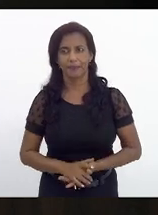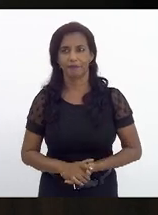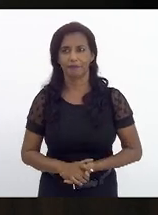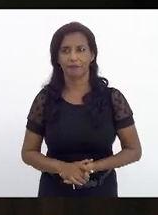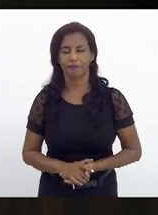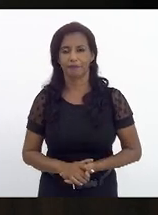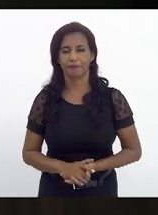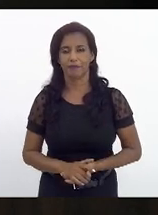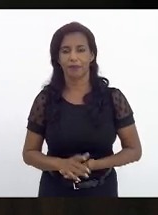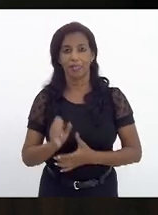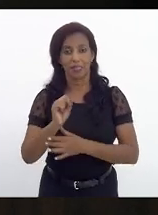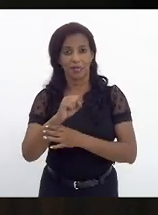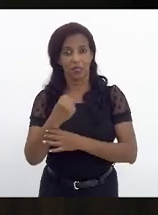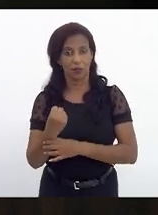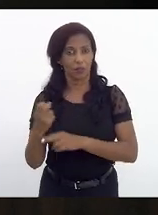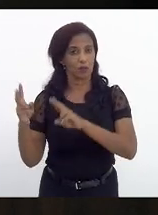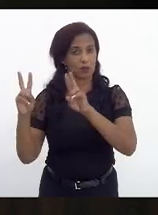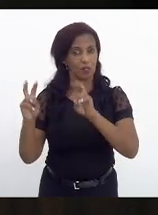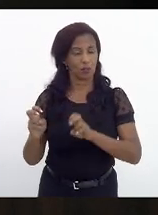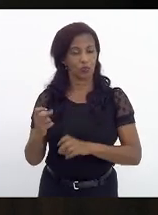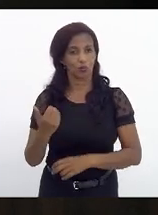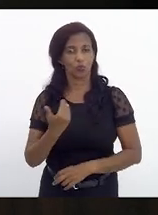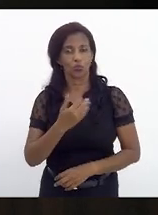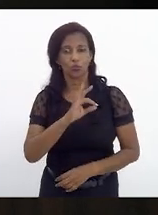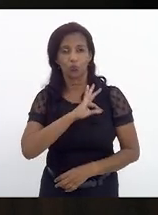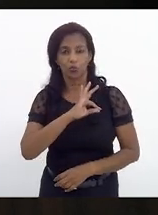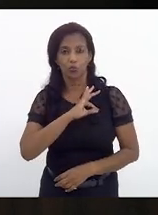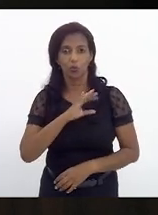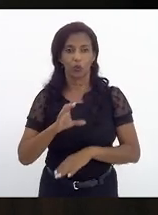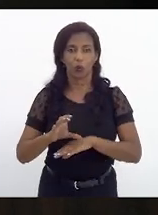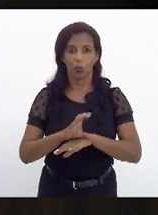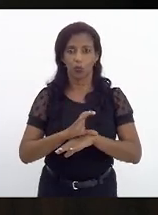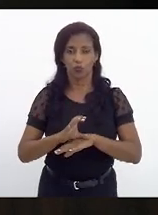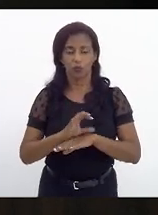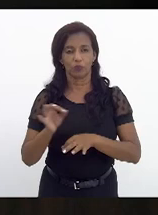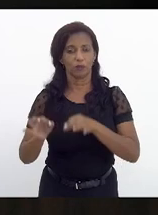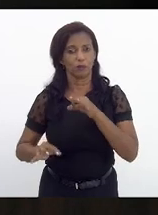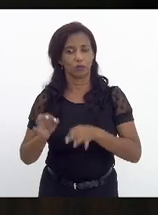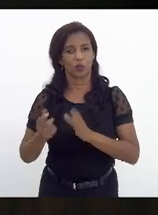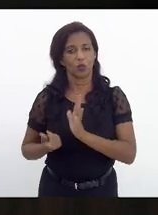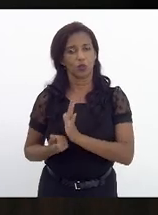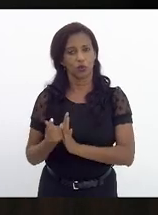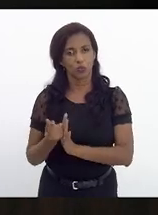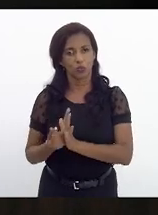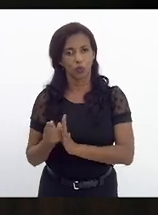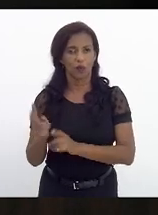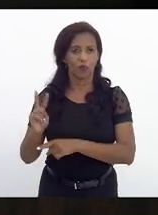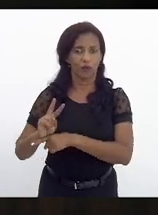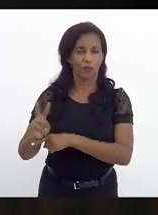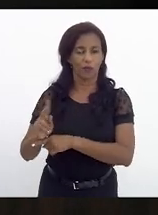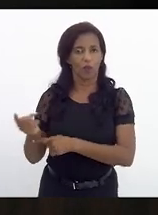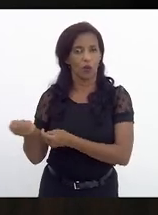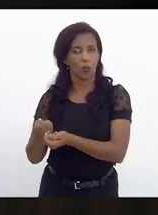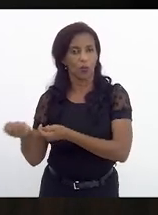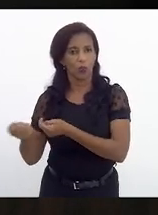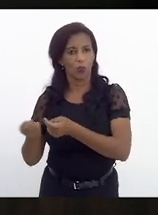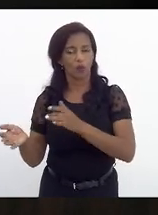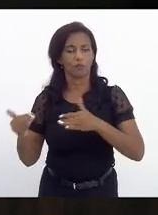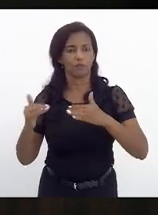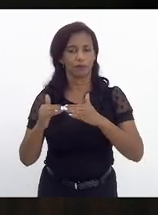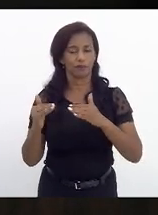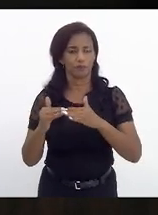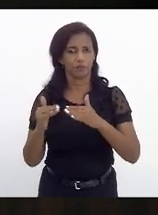De segurança pública e assunto de polícia favorável com as emendas da Comissão de Constituição e Justiça. De orçamento, finanças, fiscalização financeira e controle